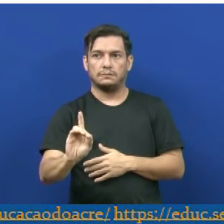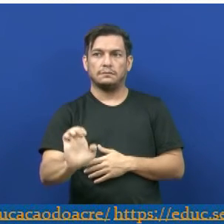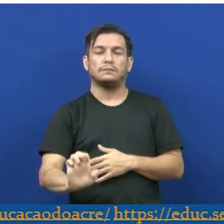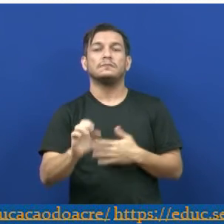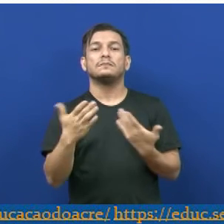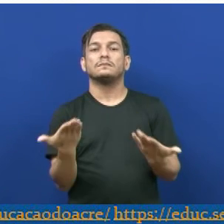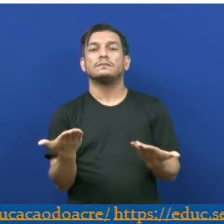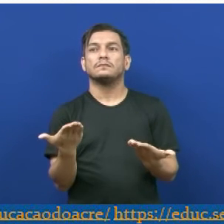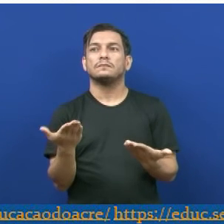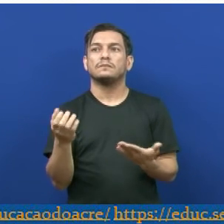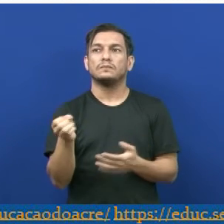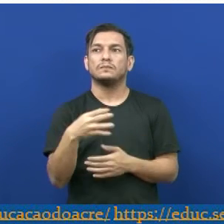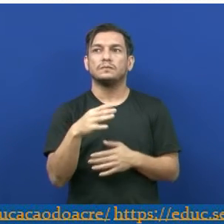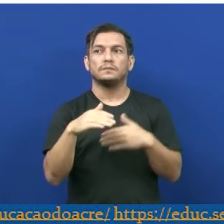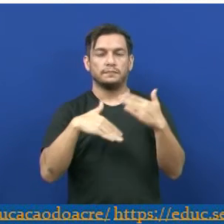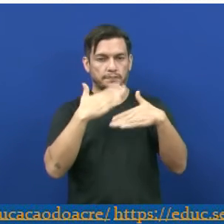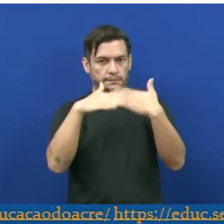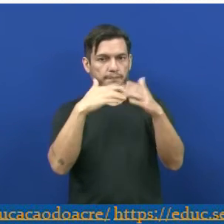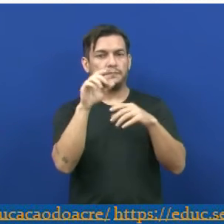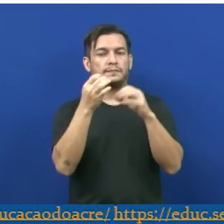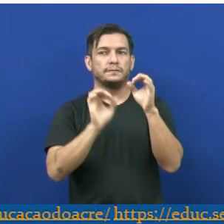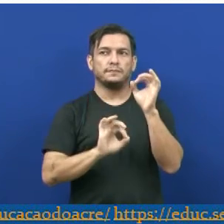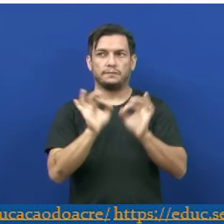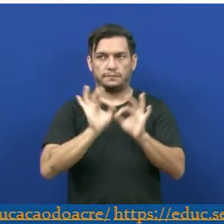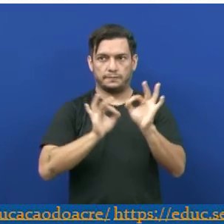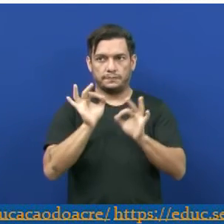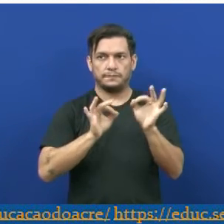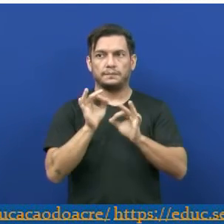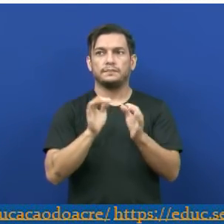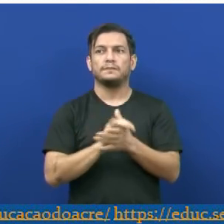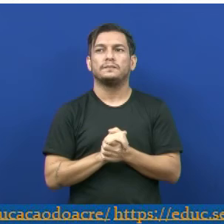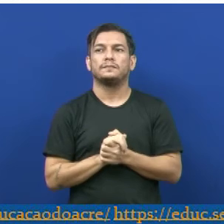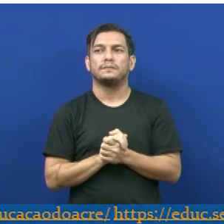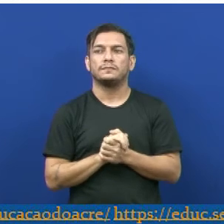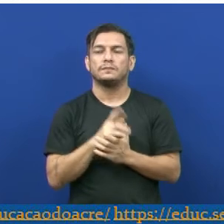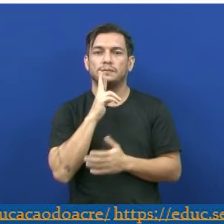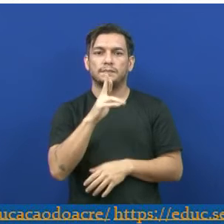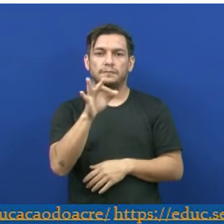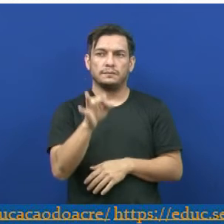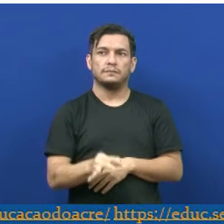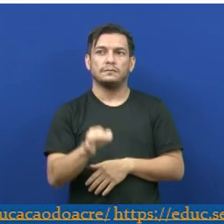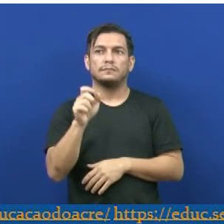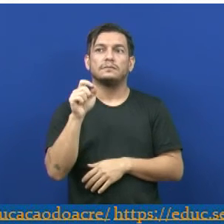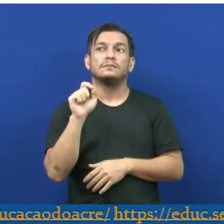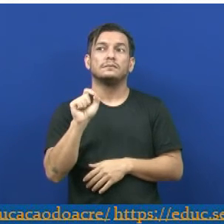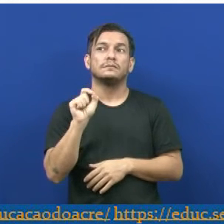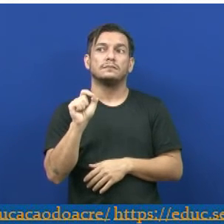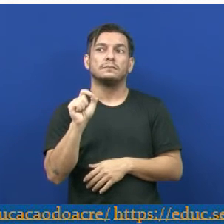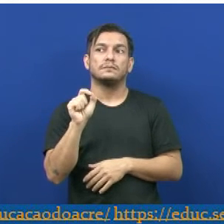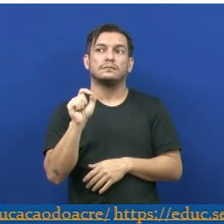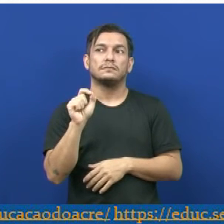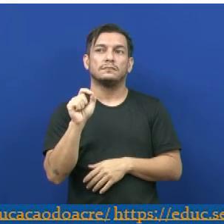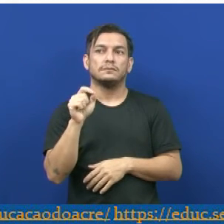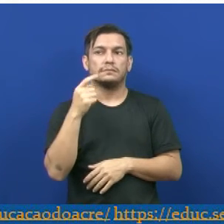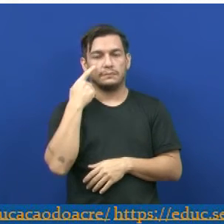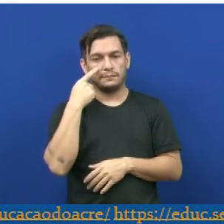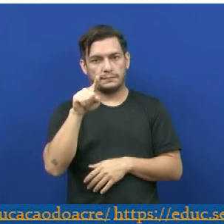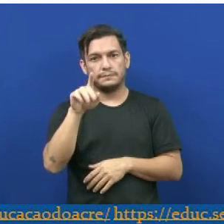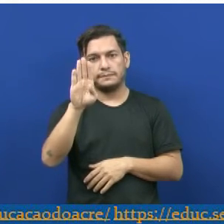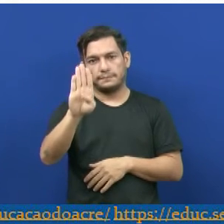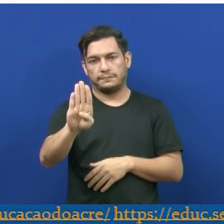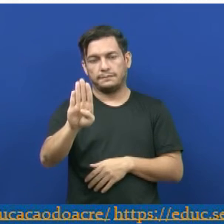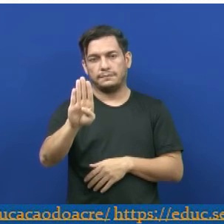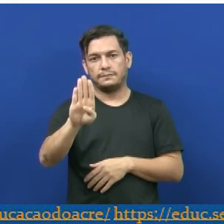de produção dessa revolução industrial que nós estamos sendo falada. Alternativa correta, então, vejam só, alternativa